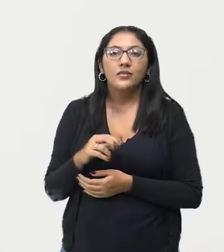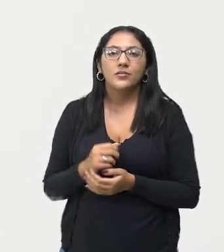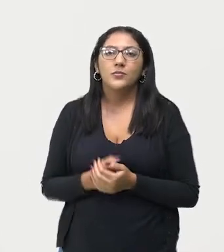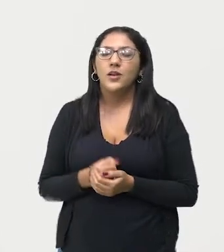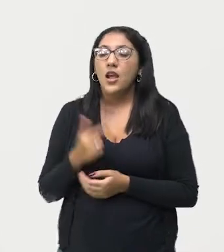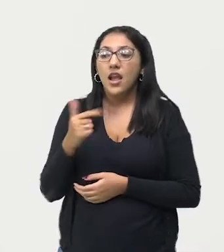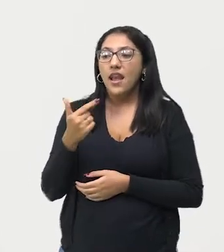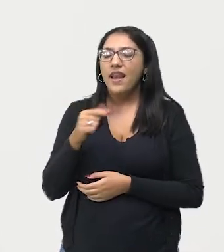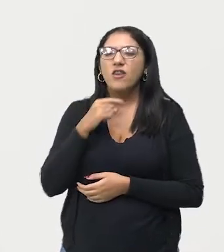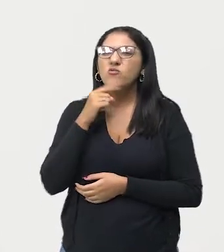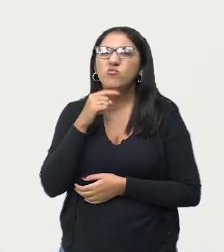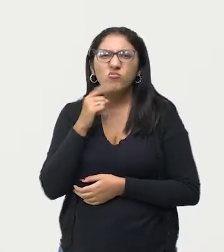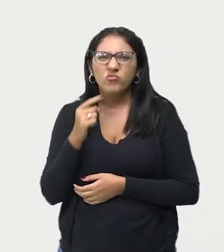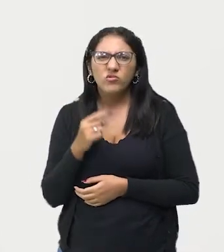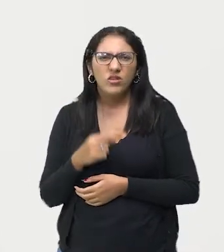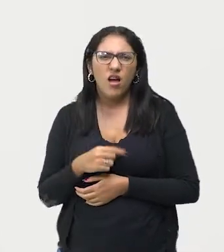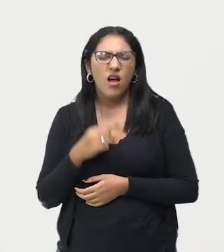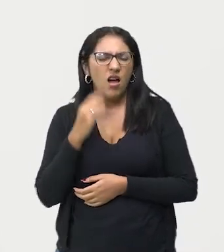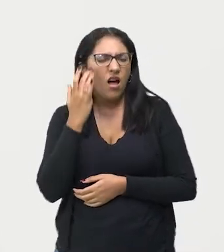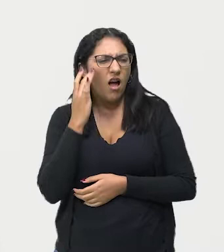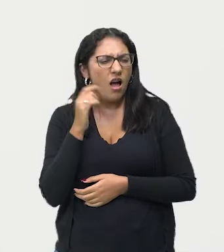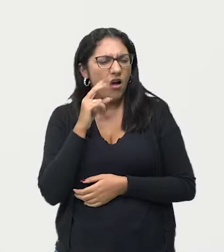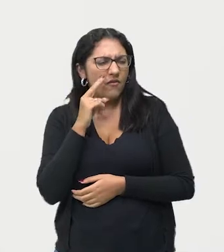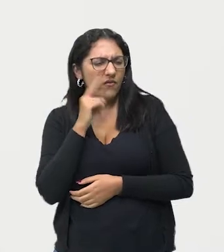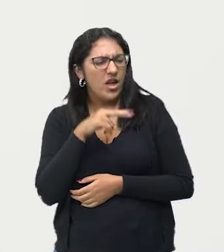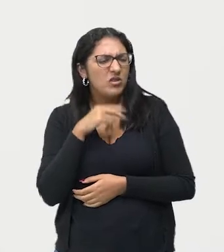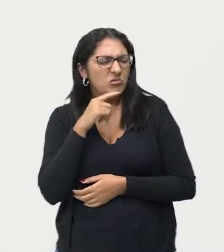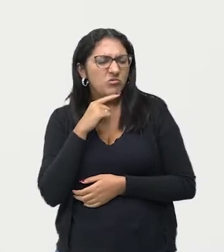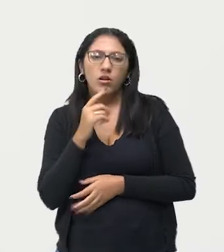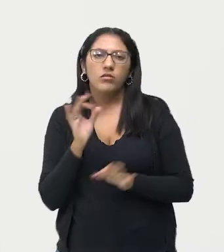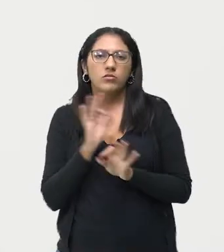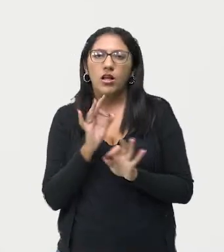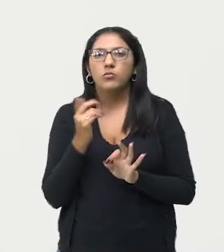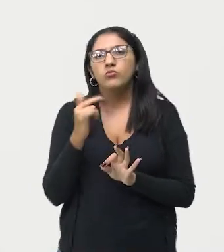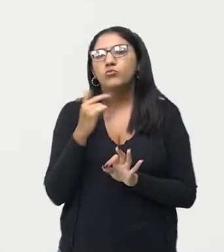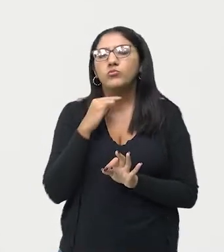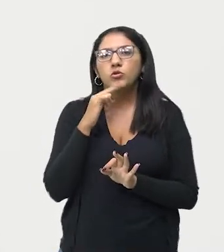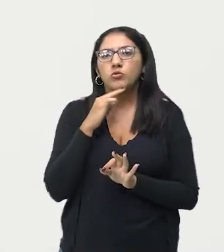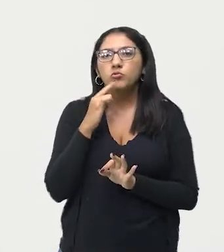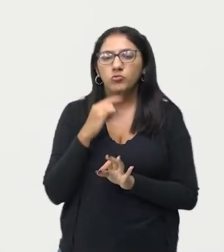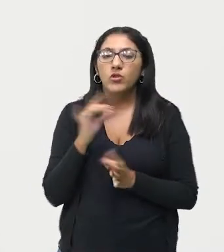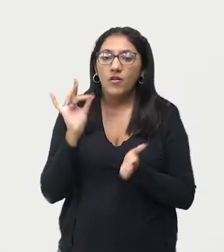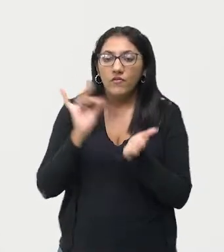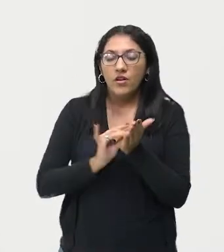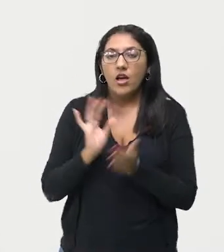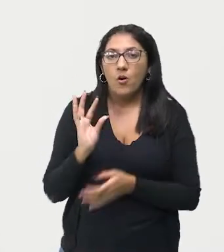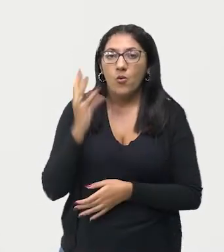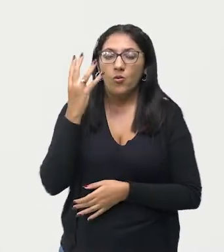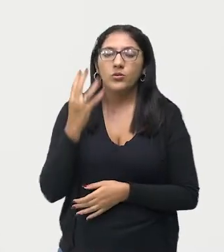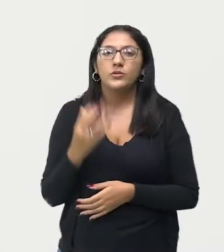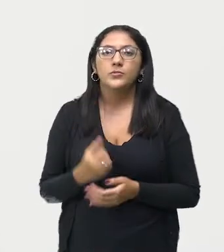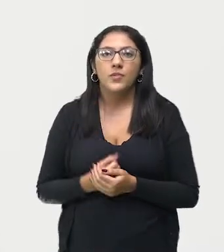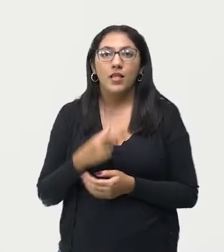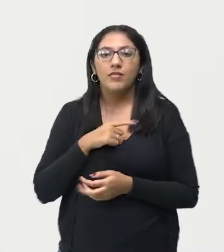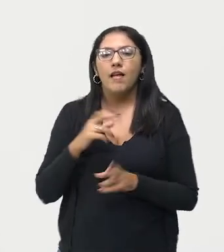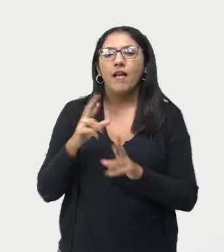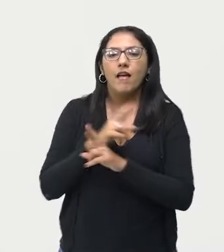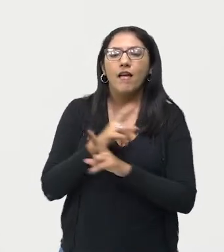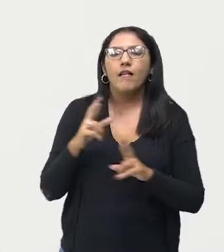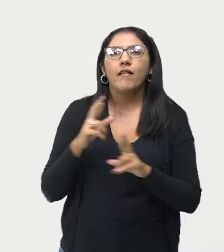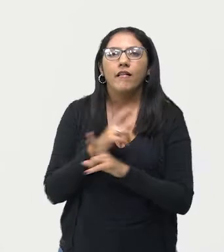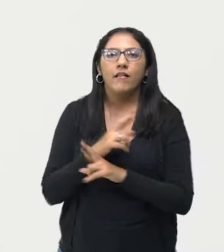se põe em dúvida, tá bom, gente? Então, vamos relacionar aí o fato com